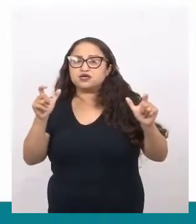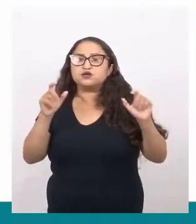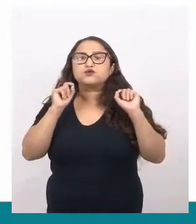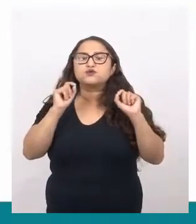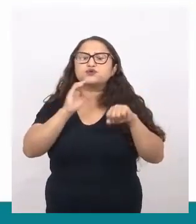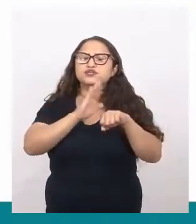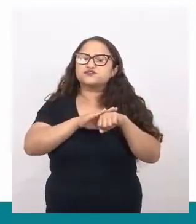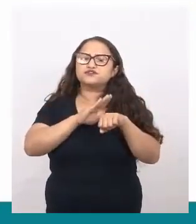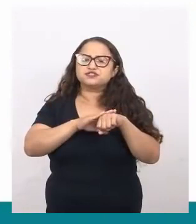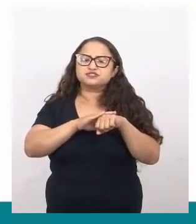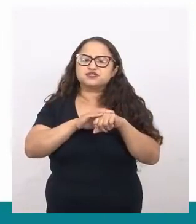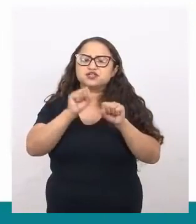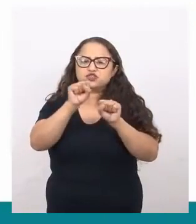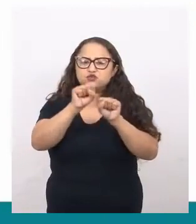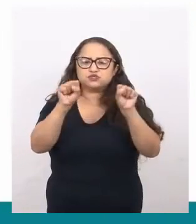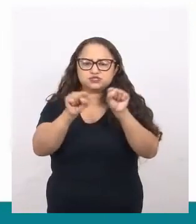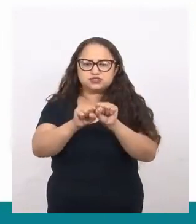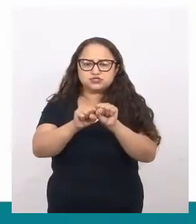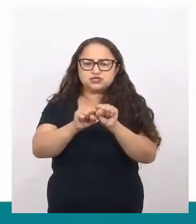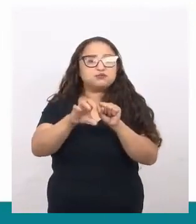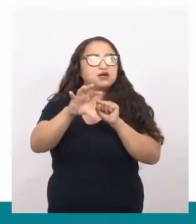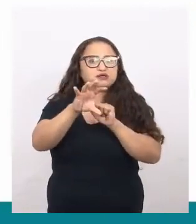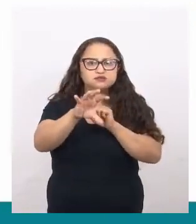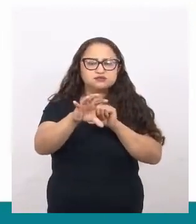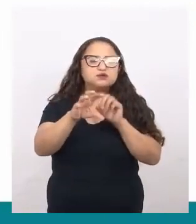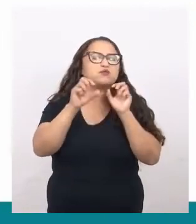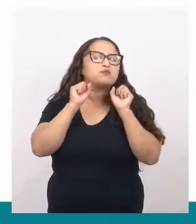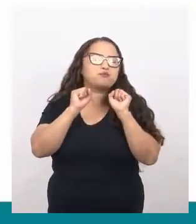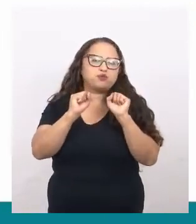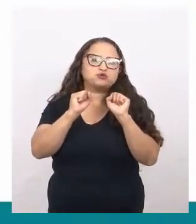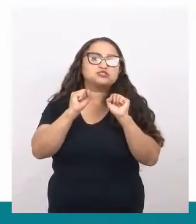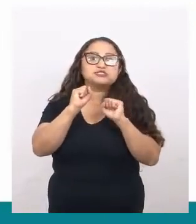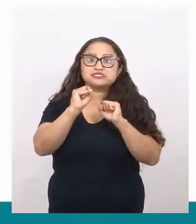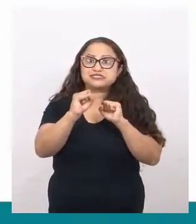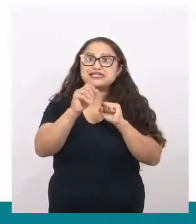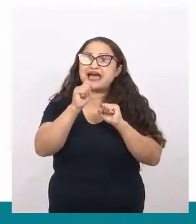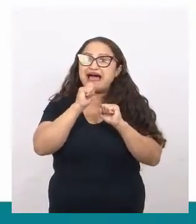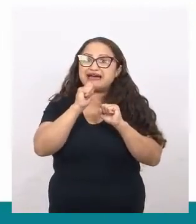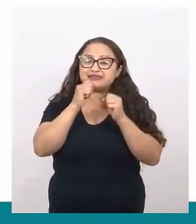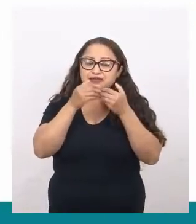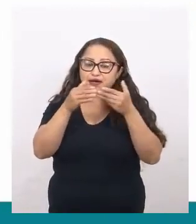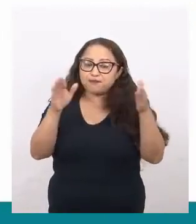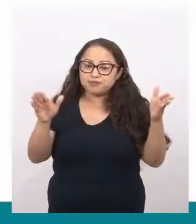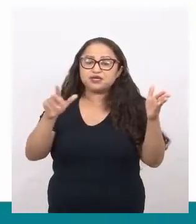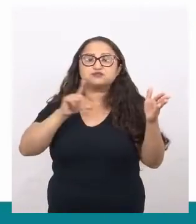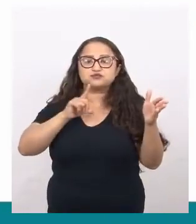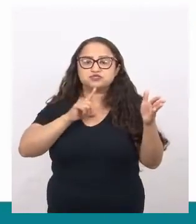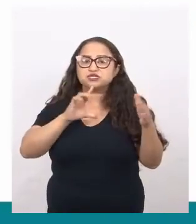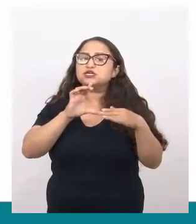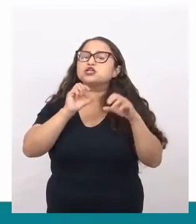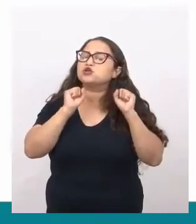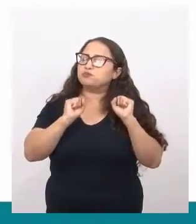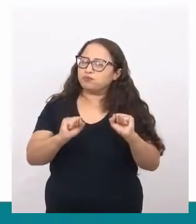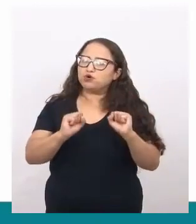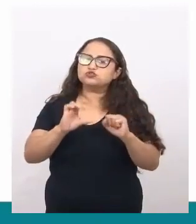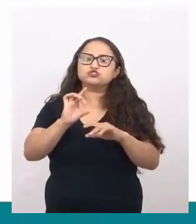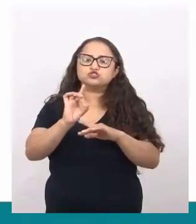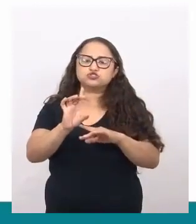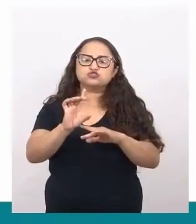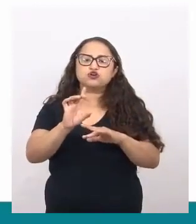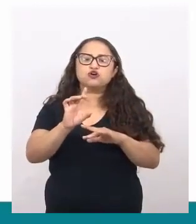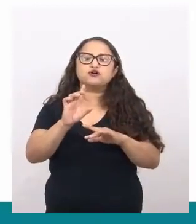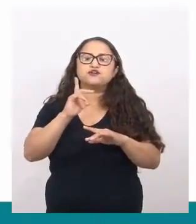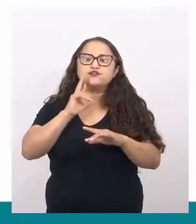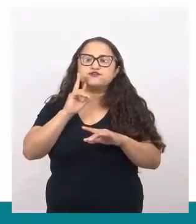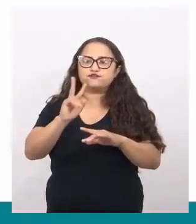quiser fazer no sistema nesse período de manifestação que tiver aberto na sede, ele pode. Basta ele acessar e clicar em editar